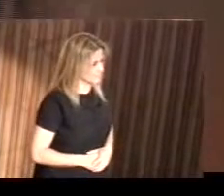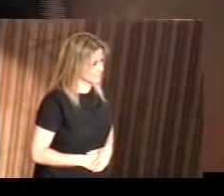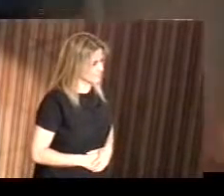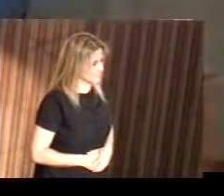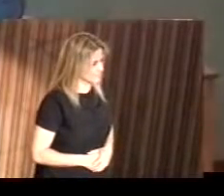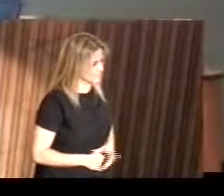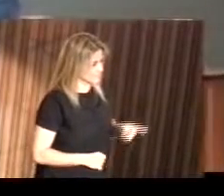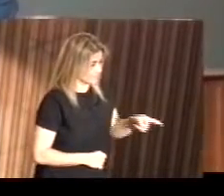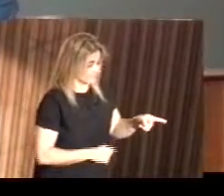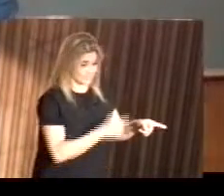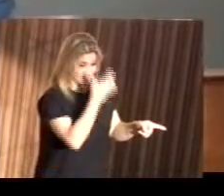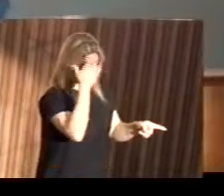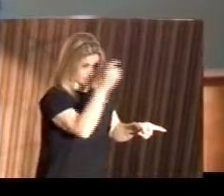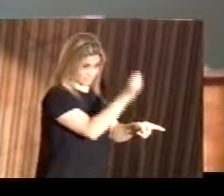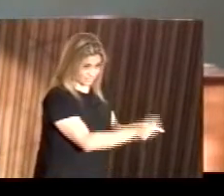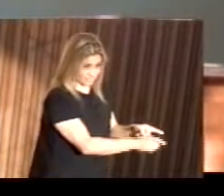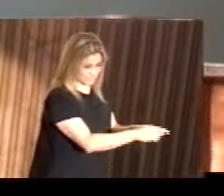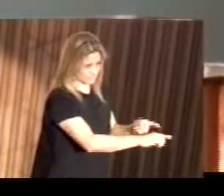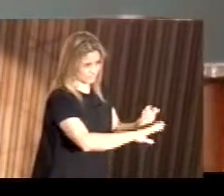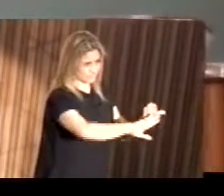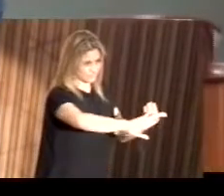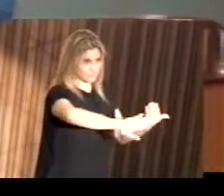pessoa estava afastada do Evangelho